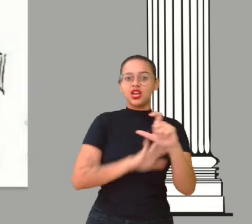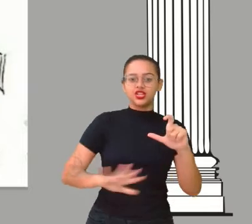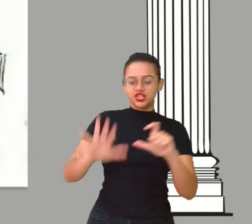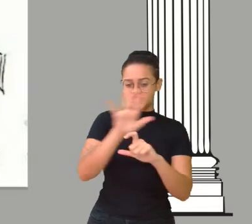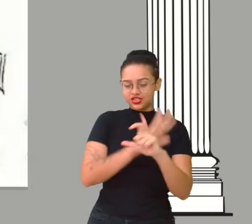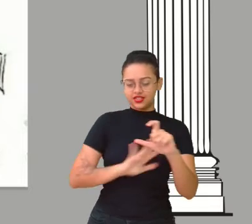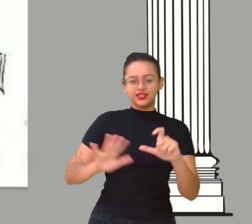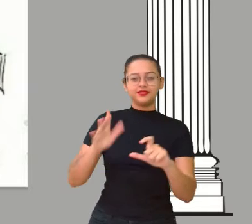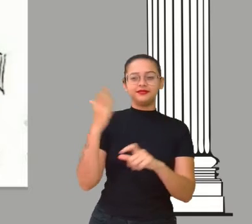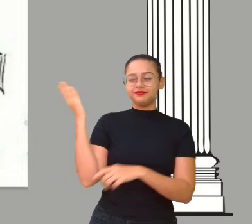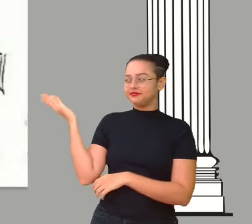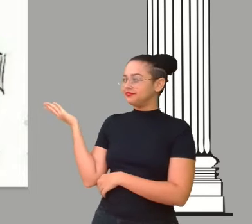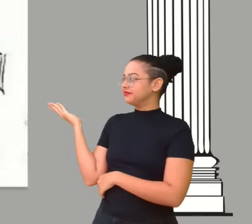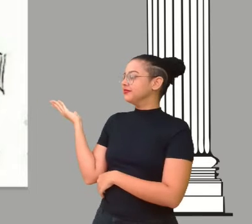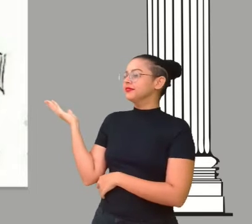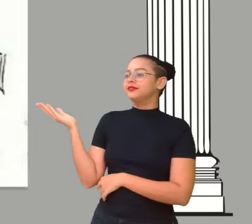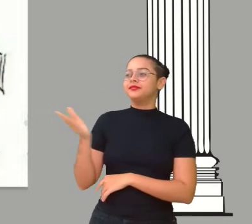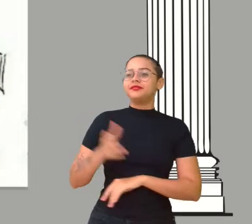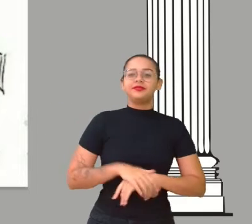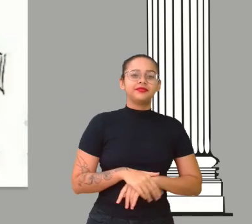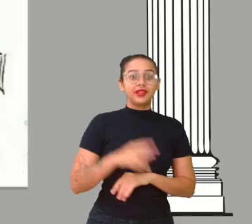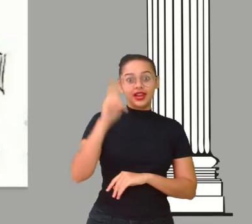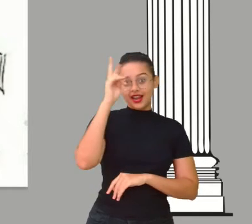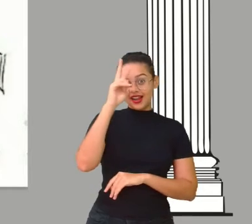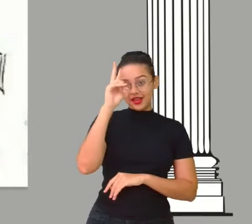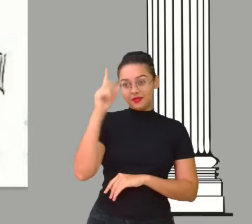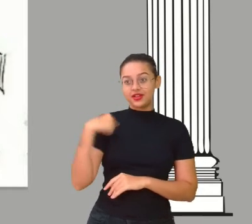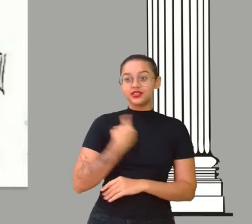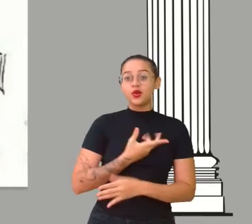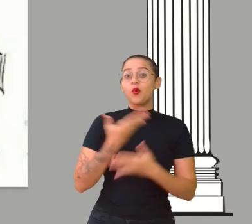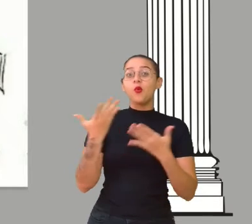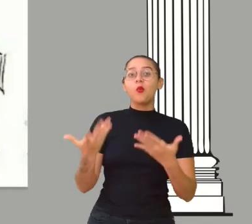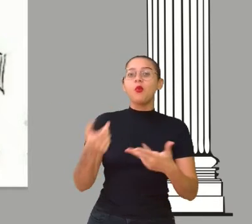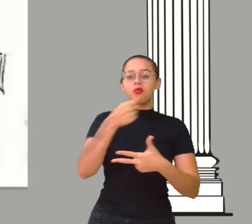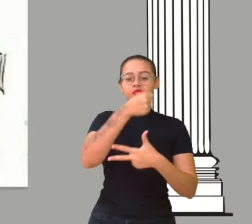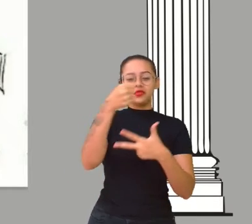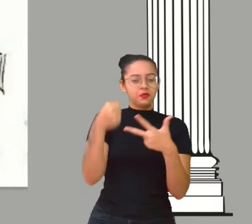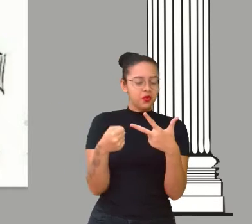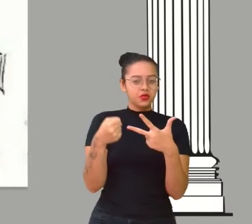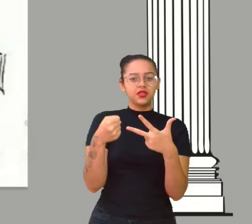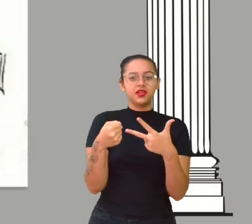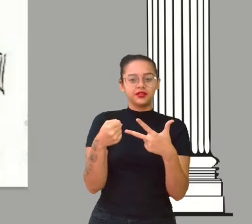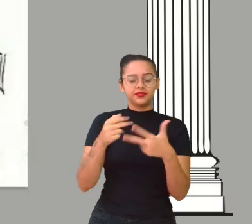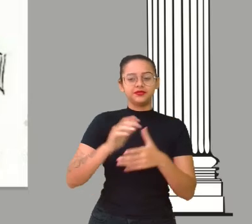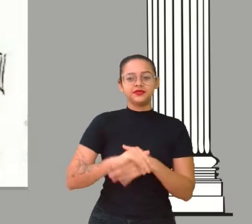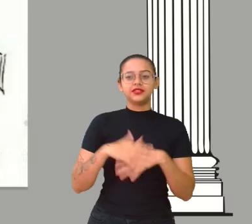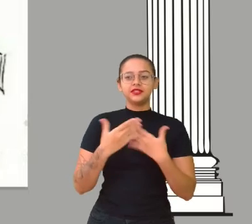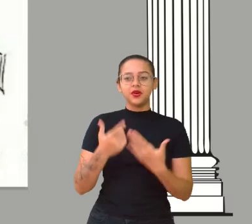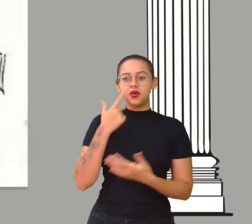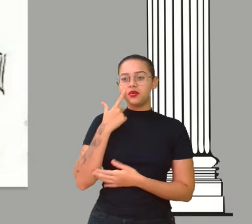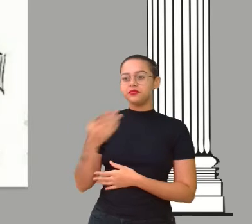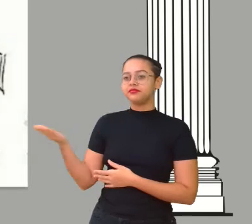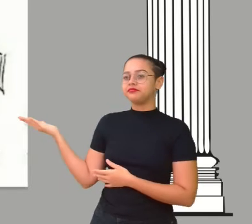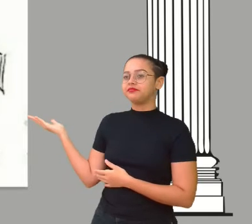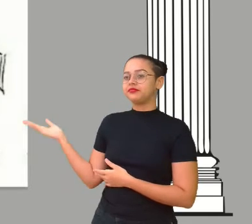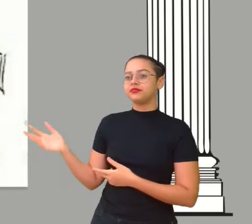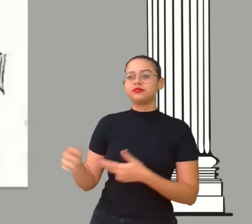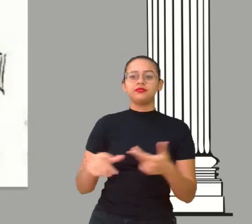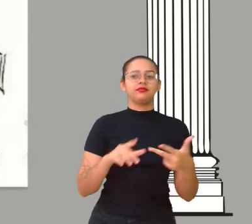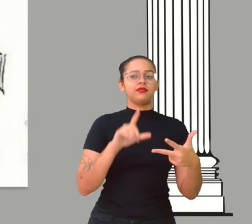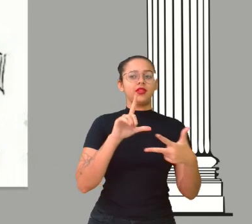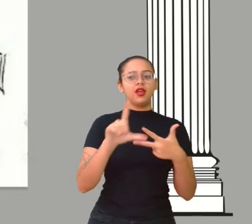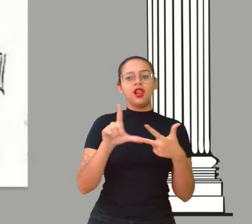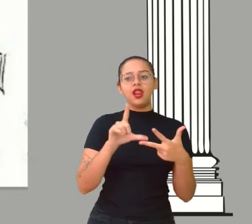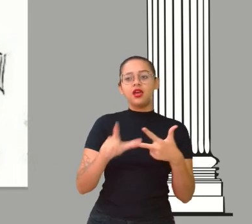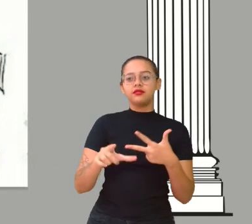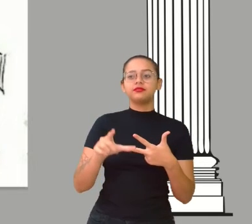chargezinha aí, né? Que lembra a gente quais são os 3 poderes, né? Então tá aí, eu elaboro as leis, o